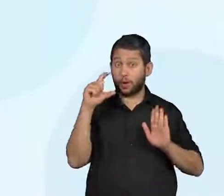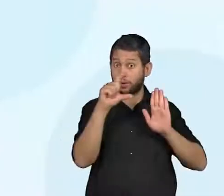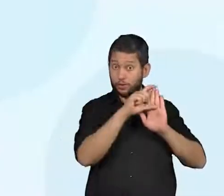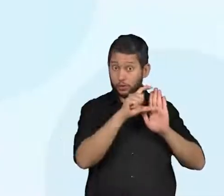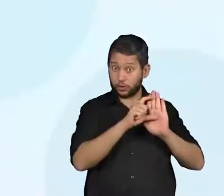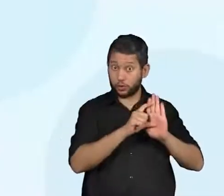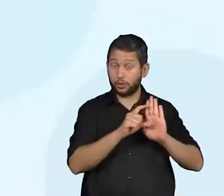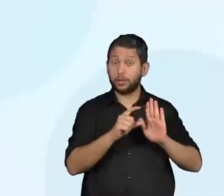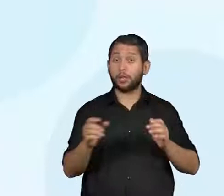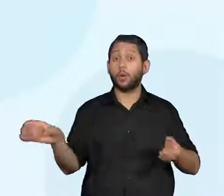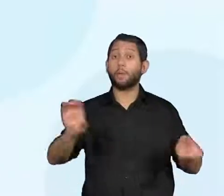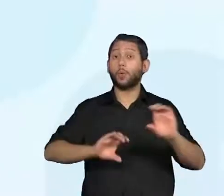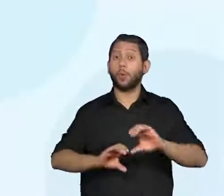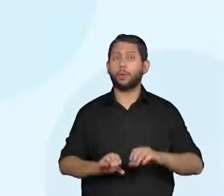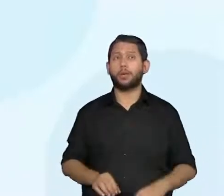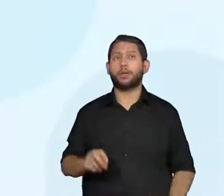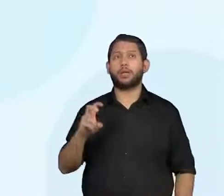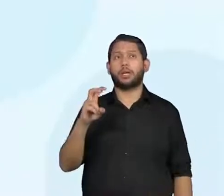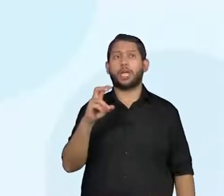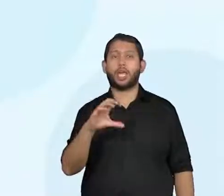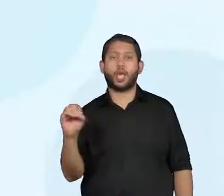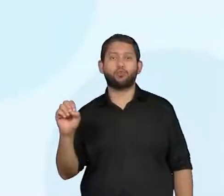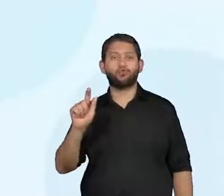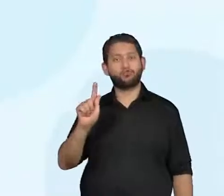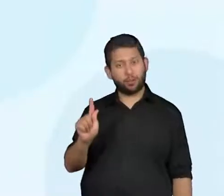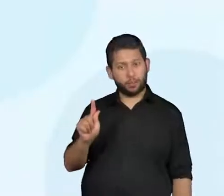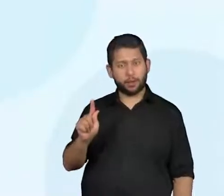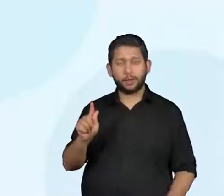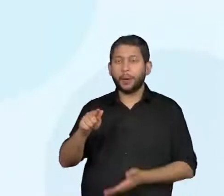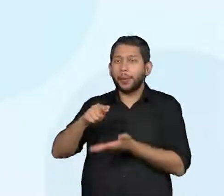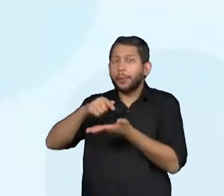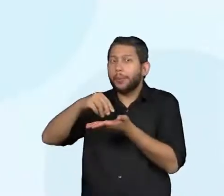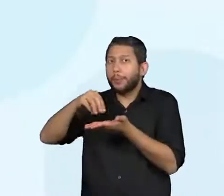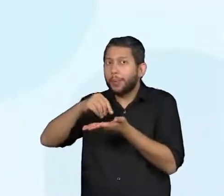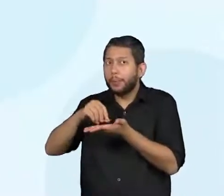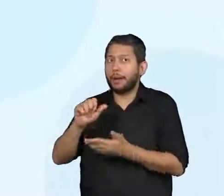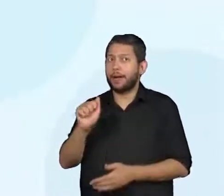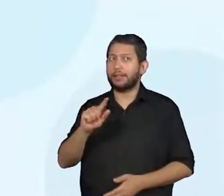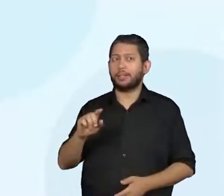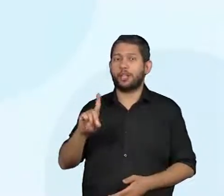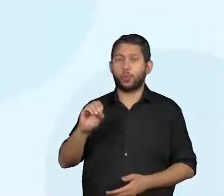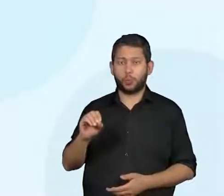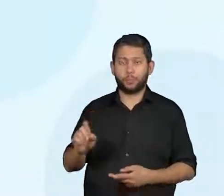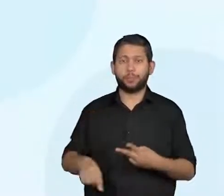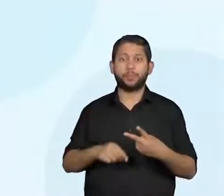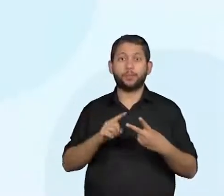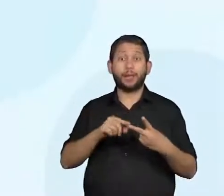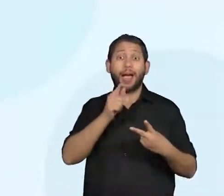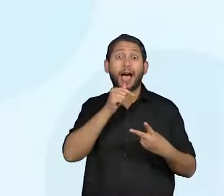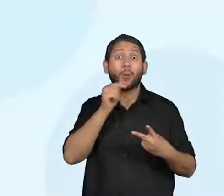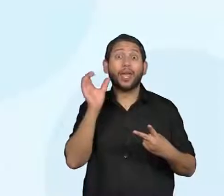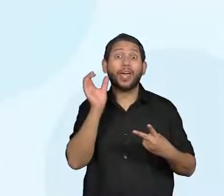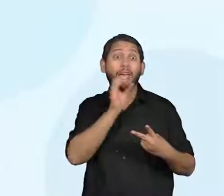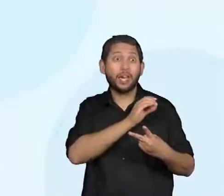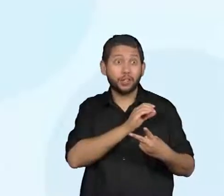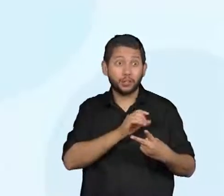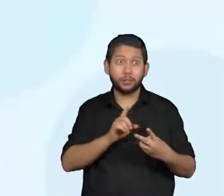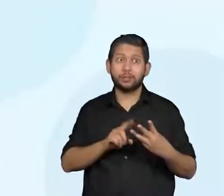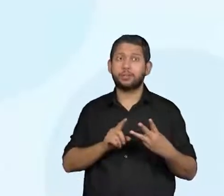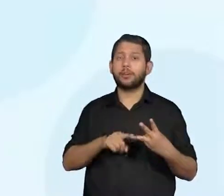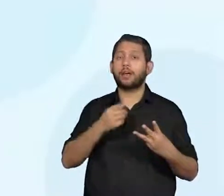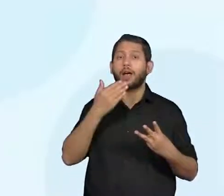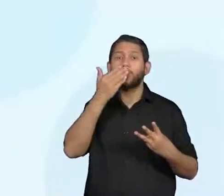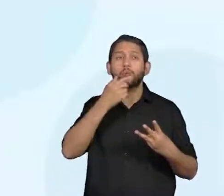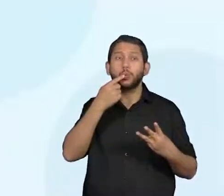aí. 500 gramas de polvilho azedo, água quente para escaldar, uma pitada de